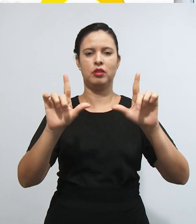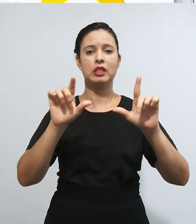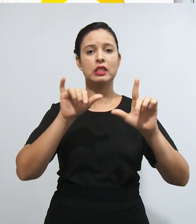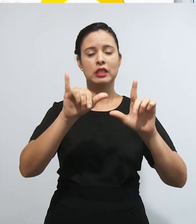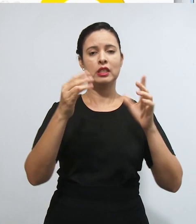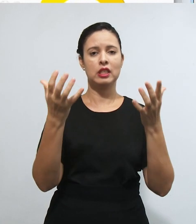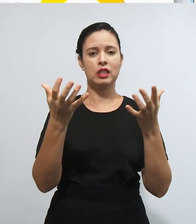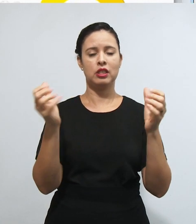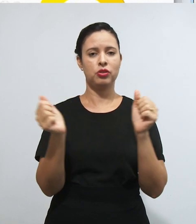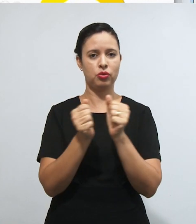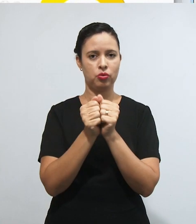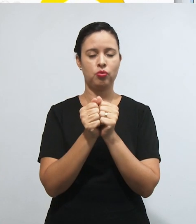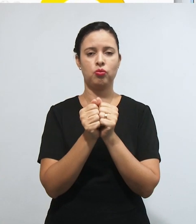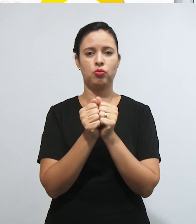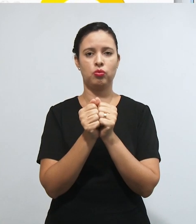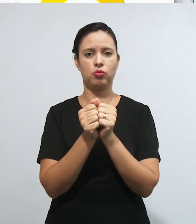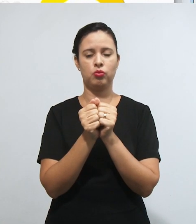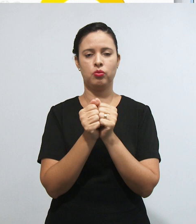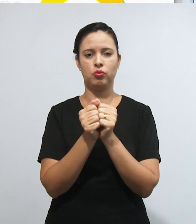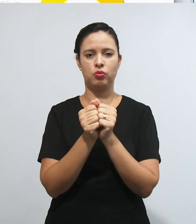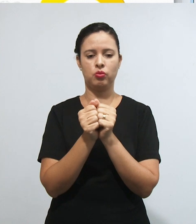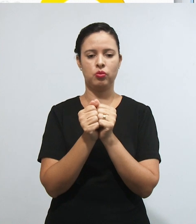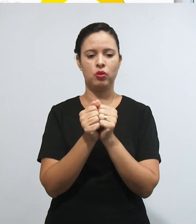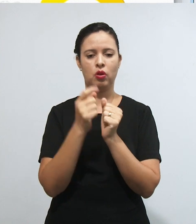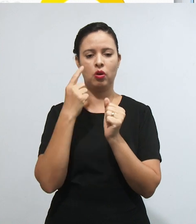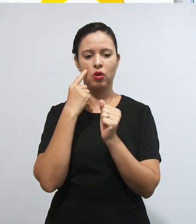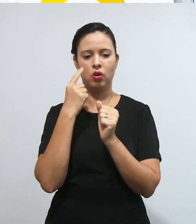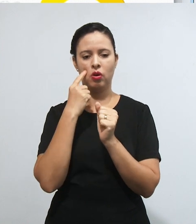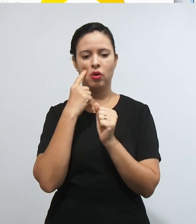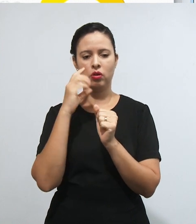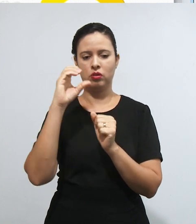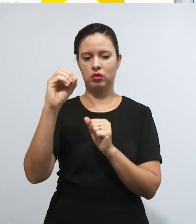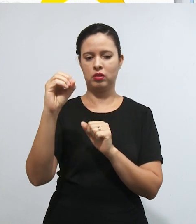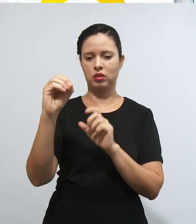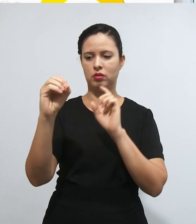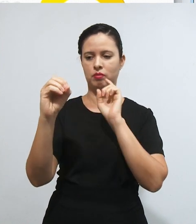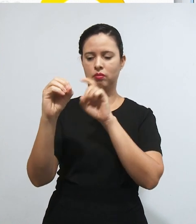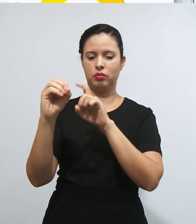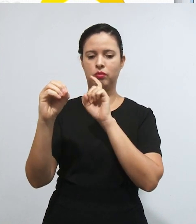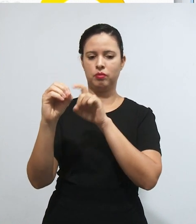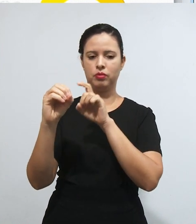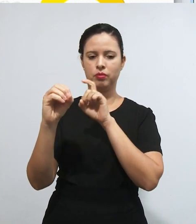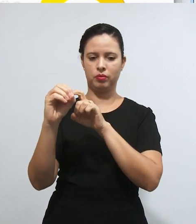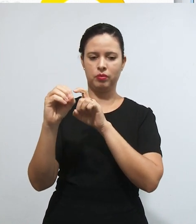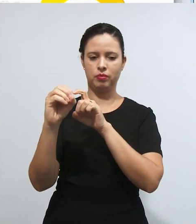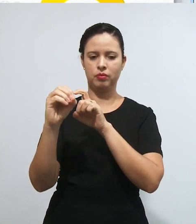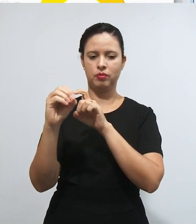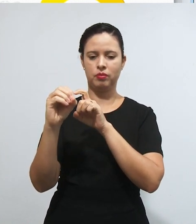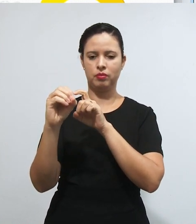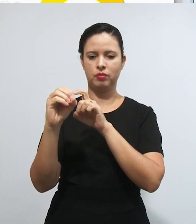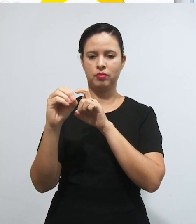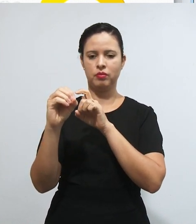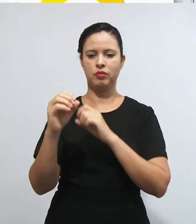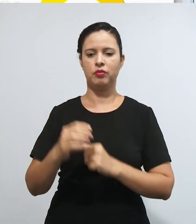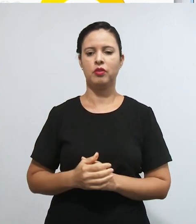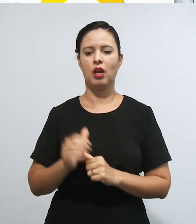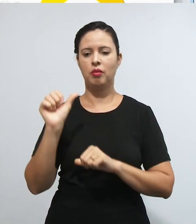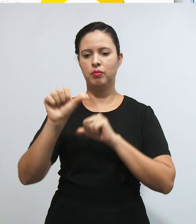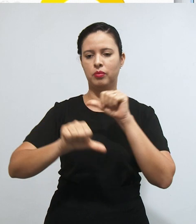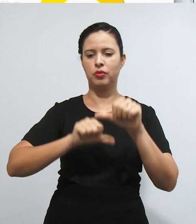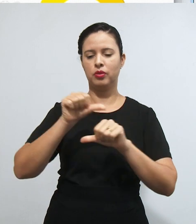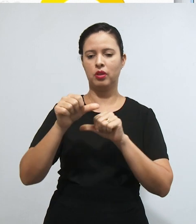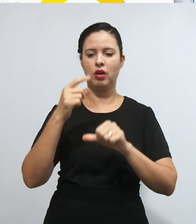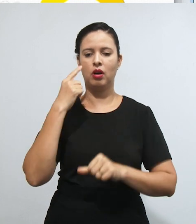entre automático, sem precisar eu clicar, então eu venho aqui, né? Tá vendo que ele está selecionado, né? Já inseri o efeito. Aí eu venho aqui no menu,